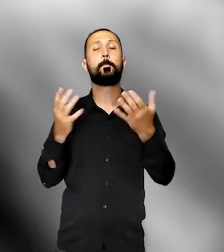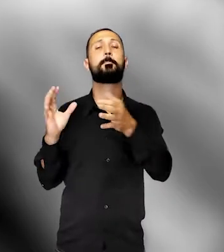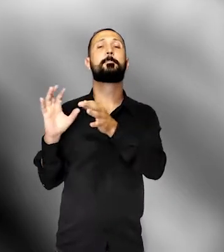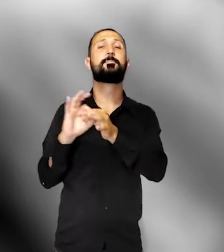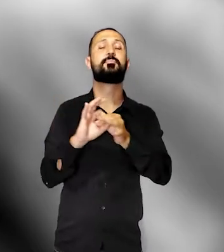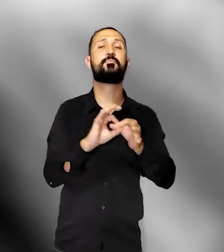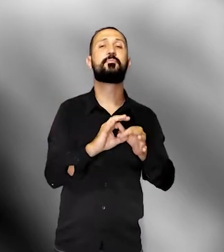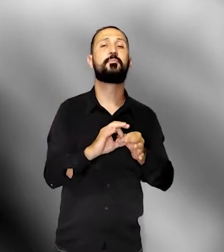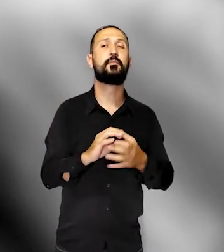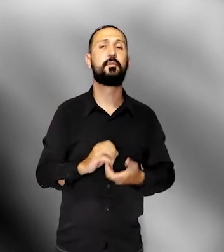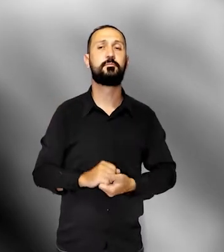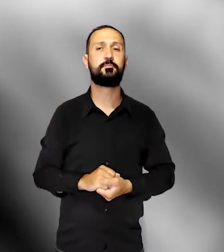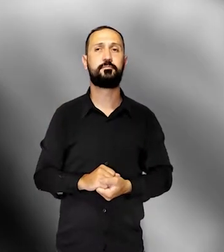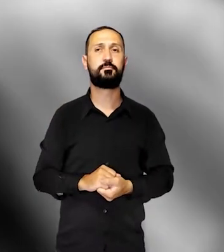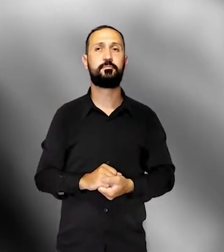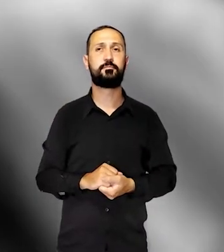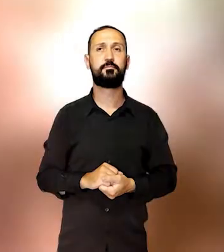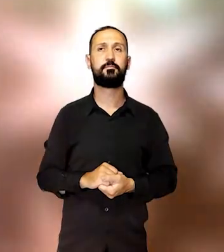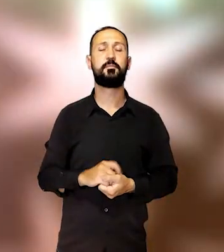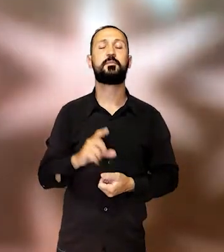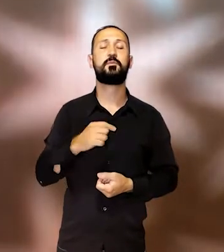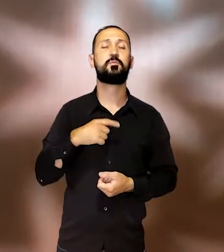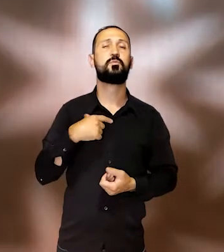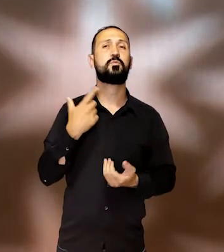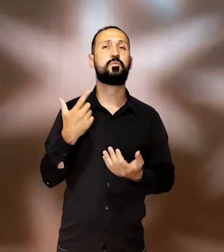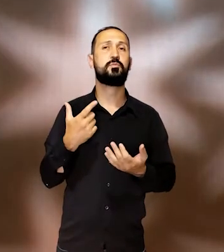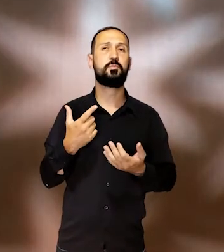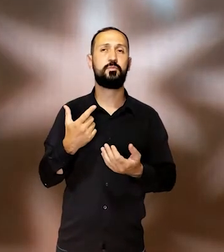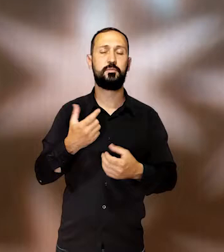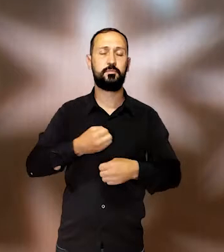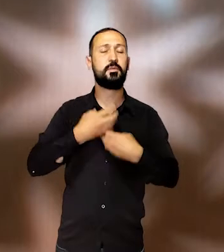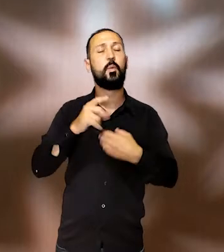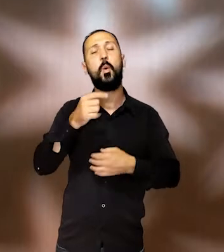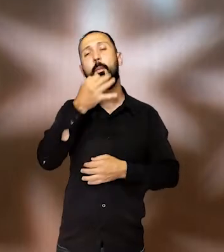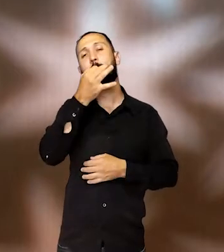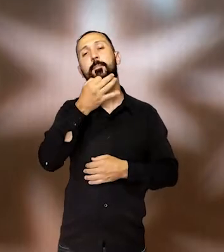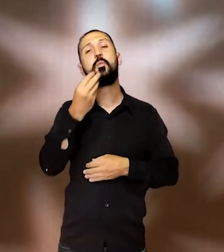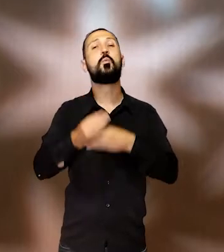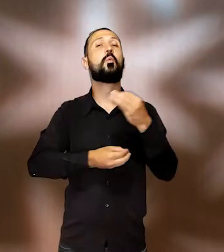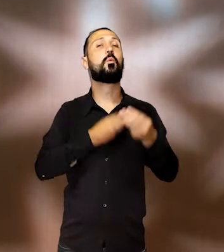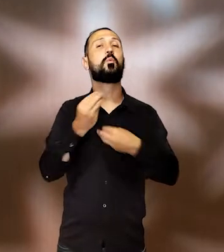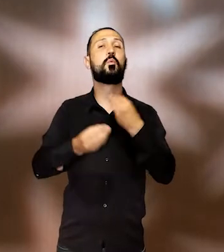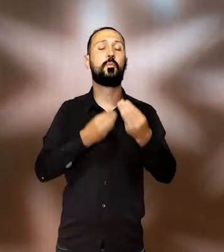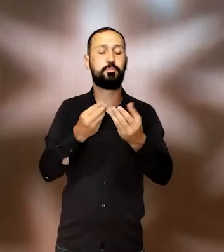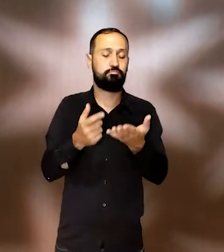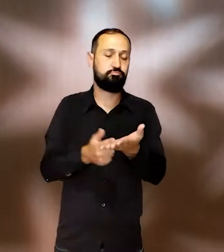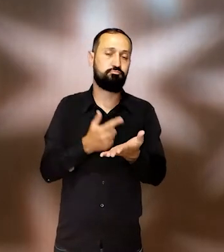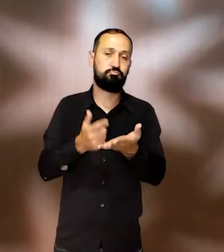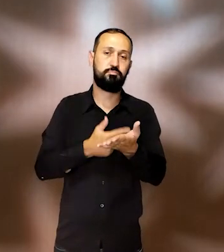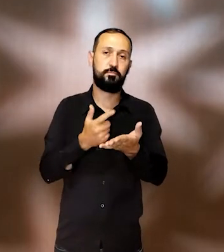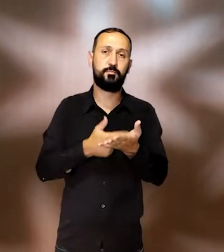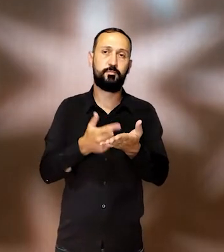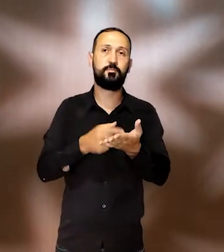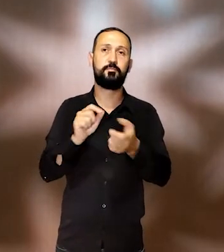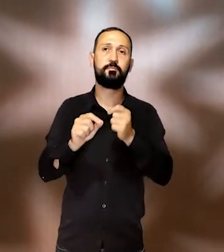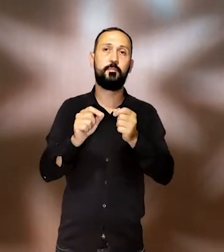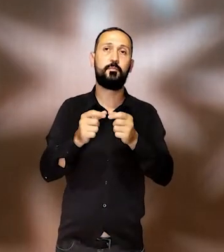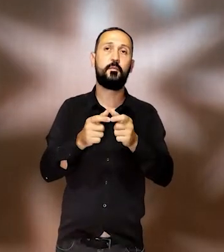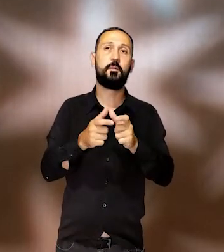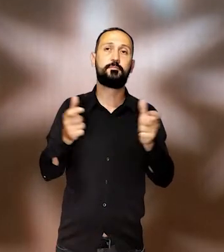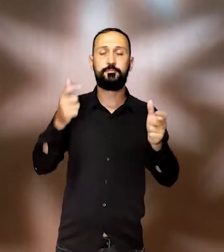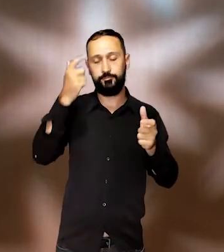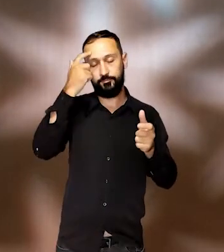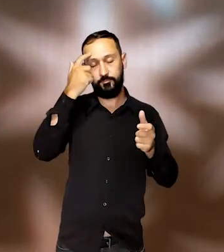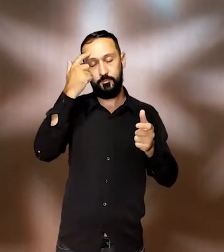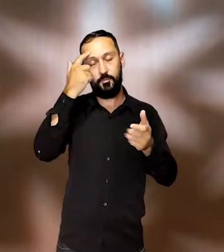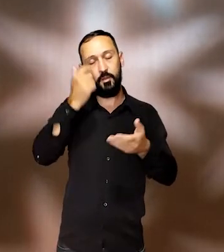os contextos abordados por você nessas duas obras de poesia e, na sua opinião, de que maneira os livros podem